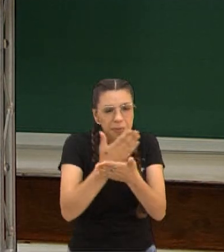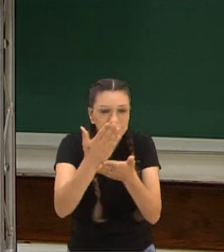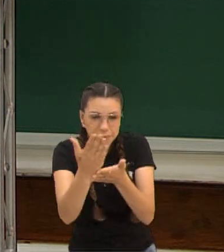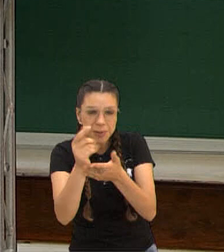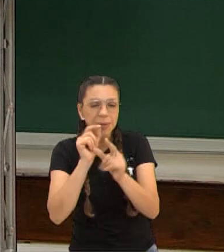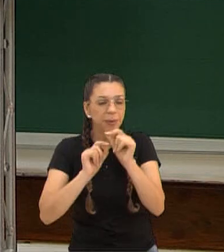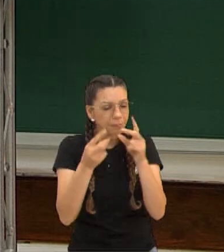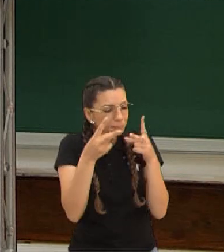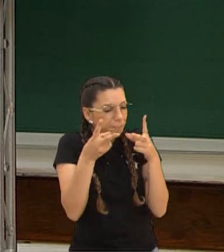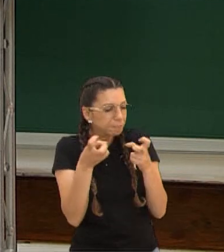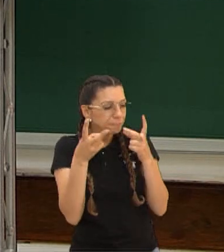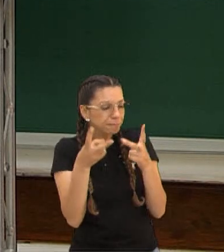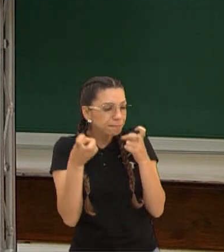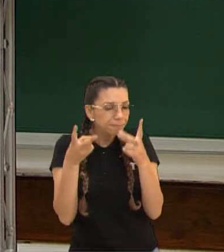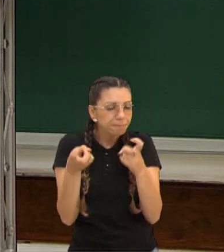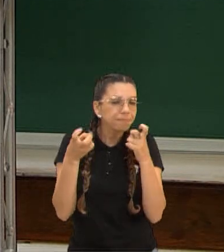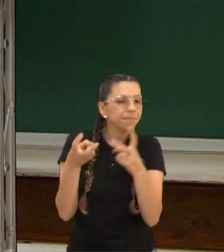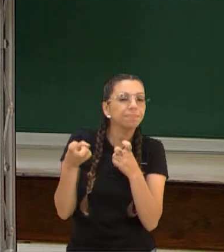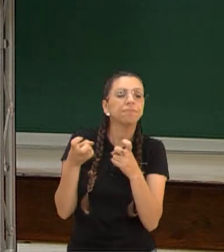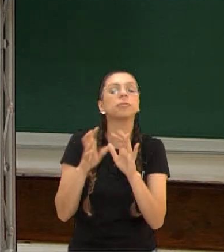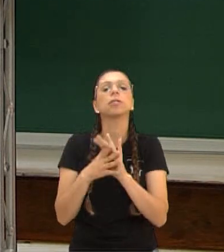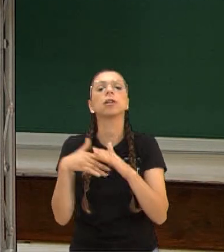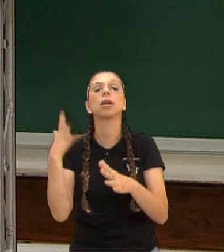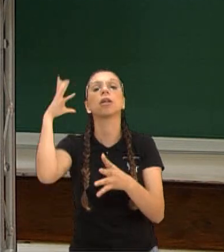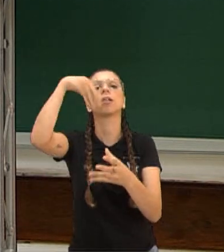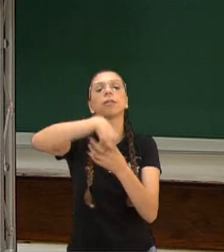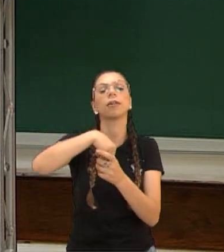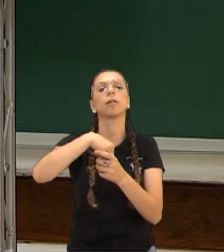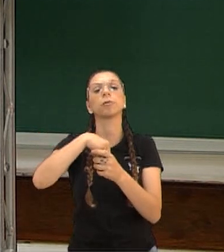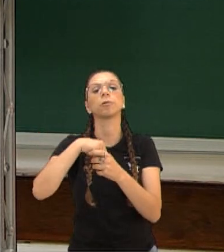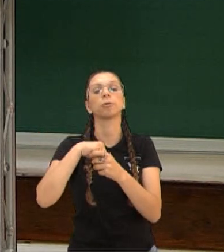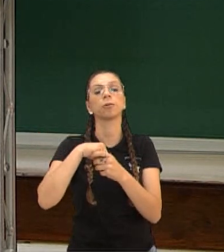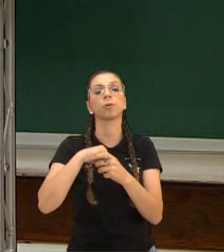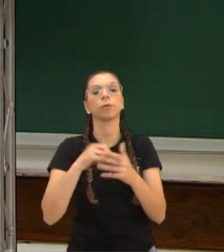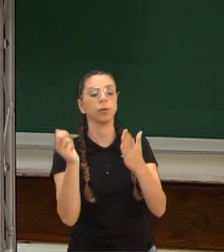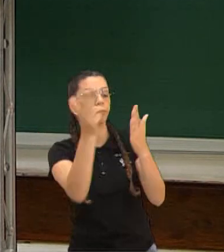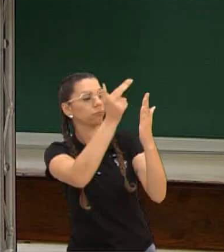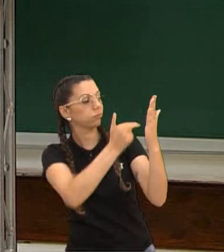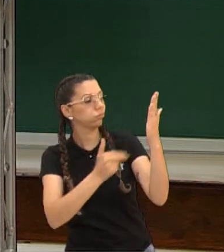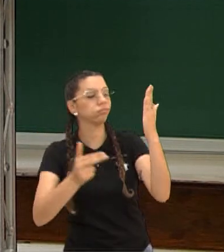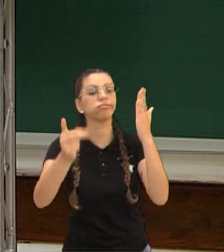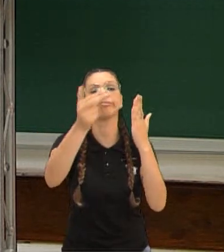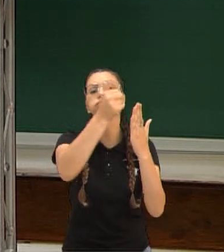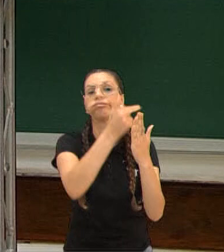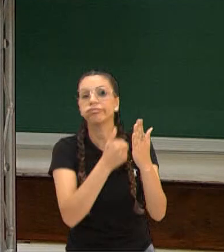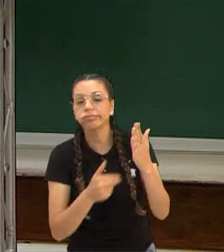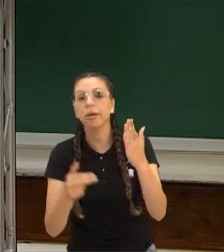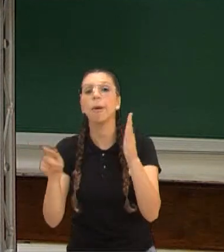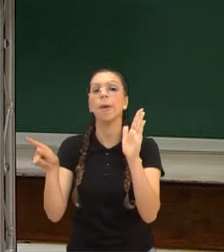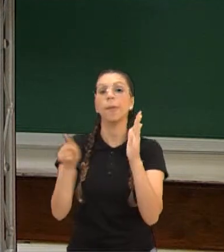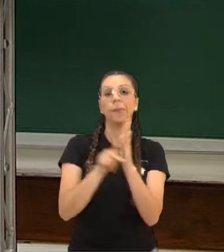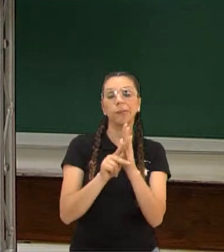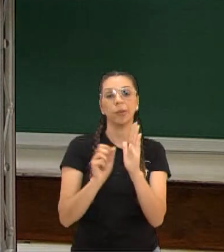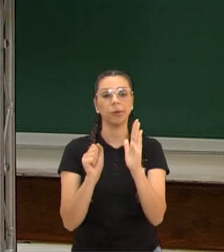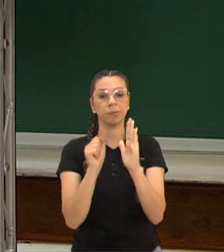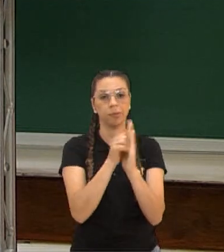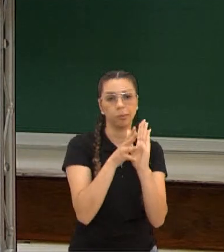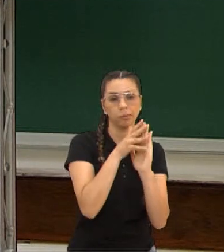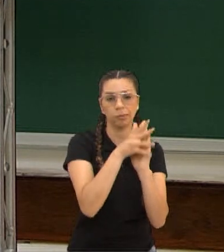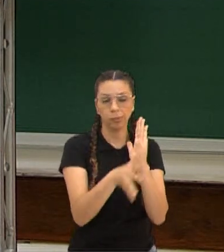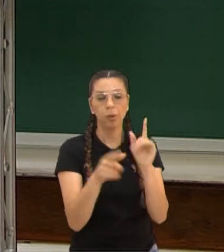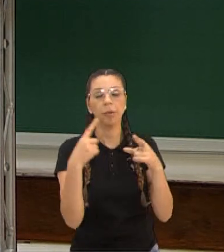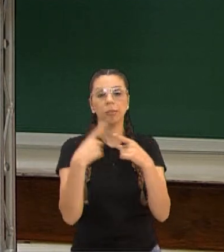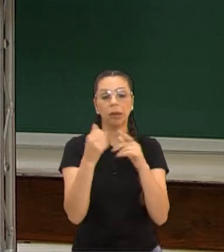a ter essa percepção nas obras impressionistas. Né? Ela vai estar sempre acompanhando e dependendo da cor que ela vai